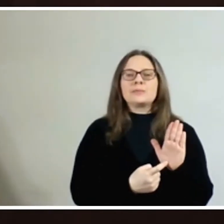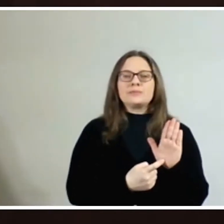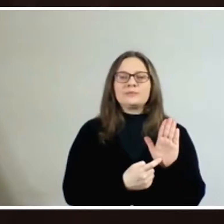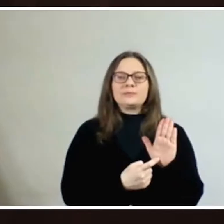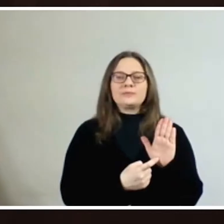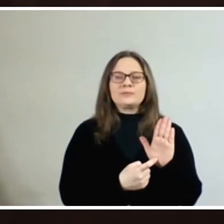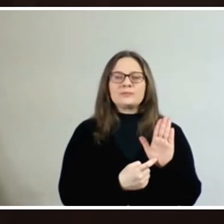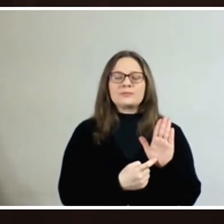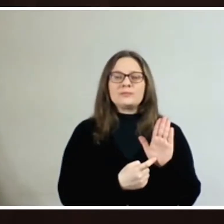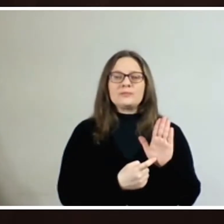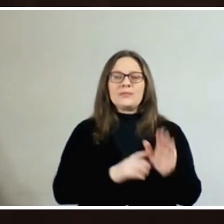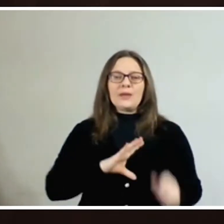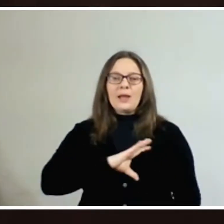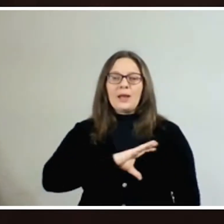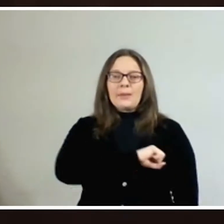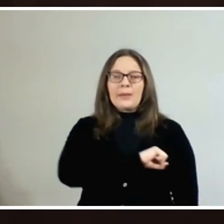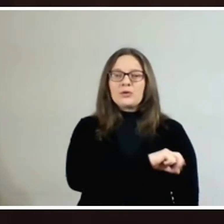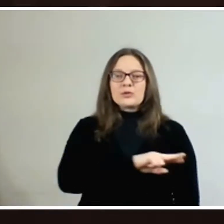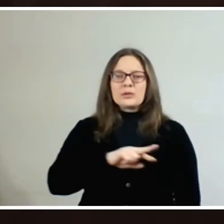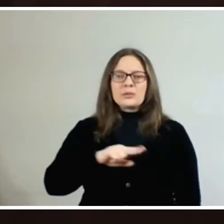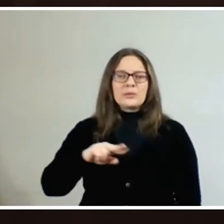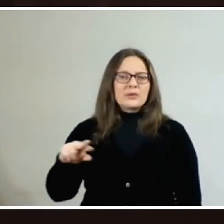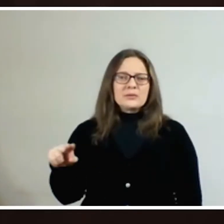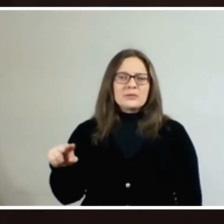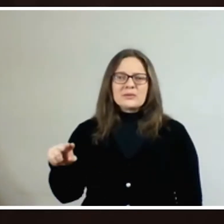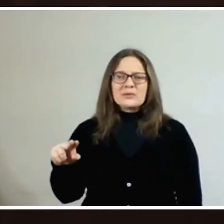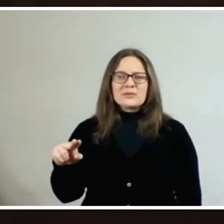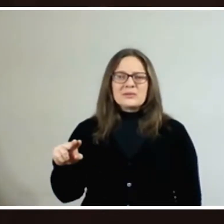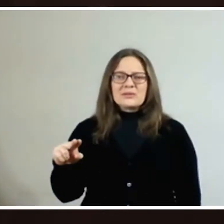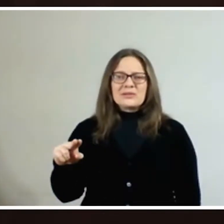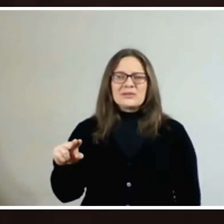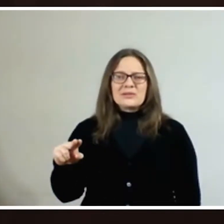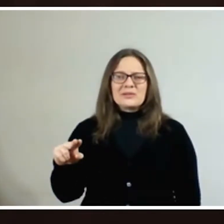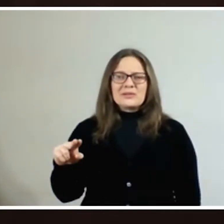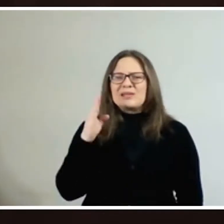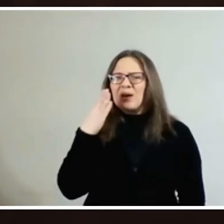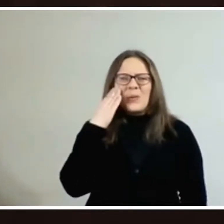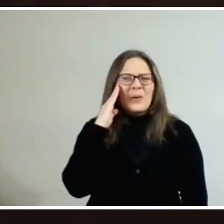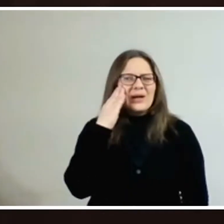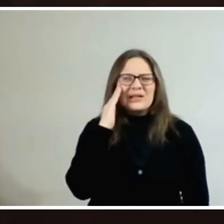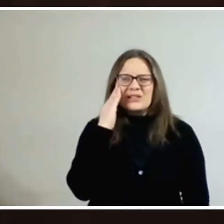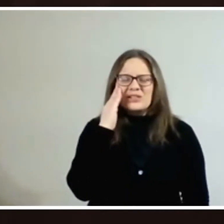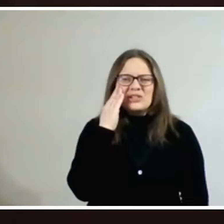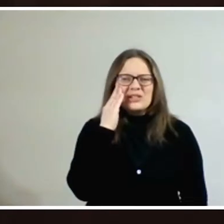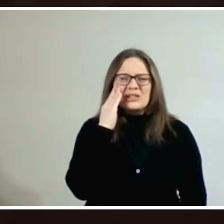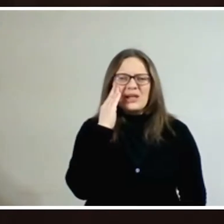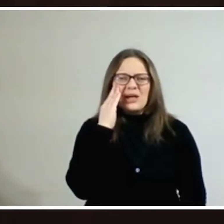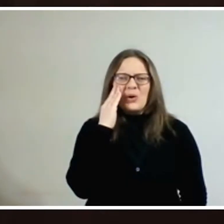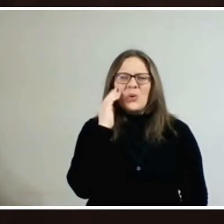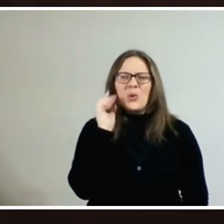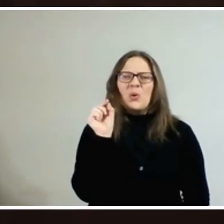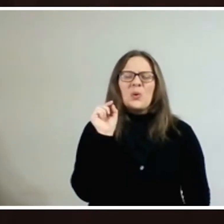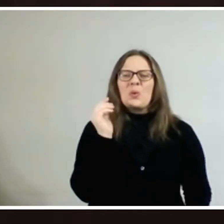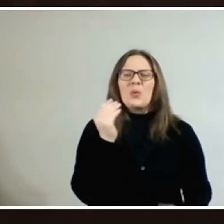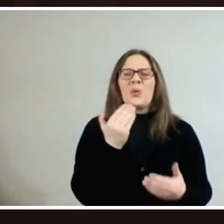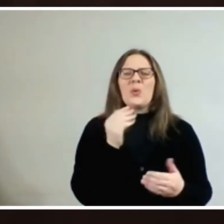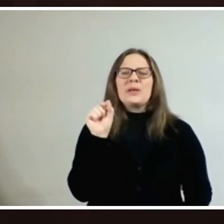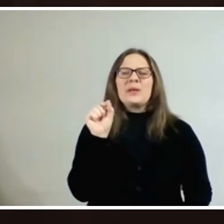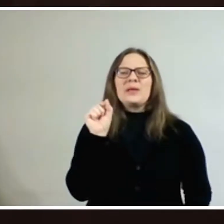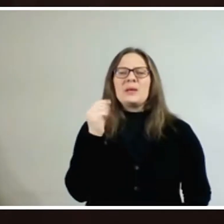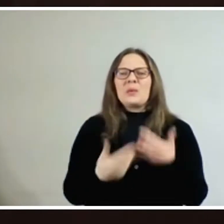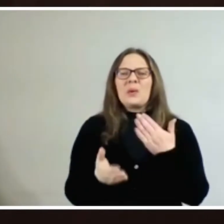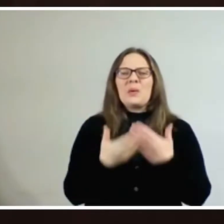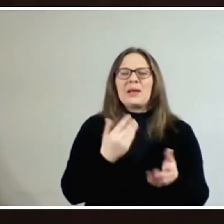Amados, não deis crédito a qualquer espírito, antes provai os espíritos que procedem